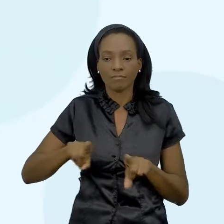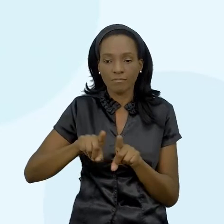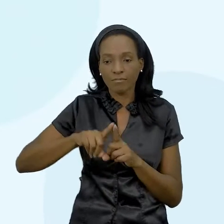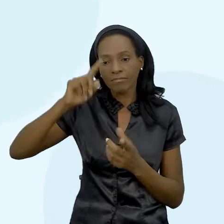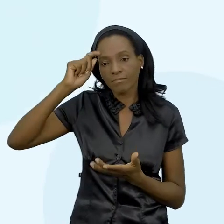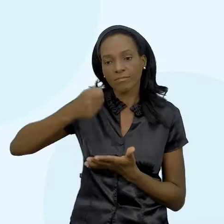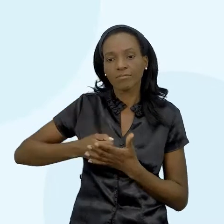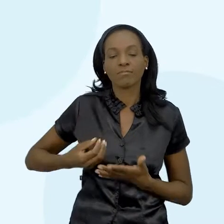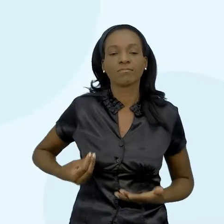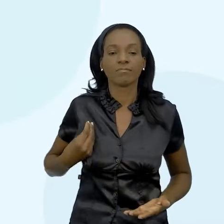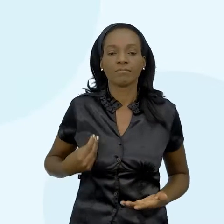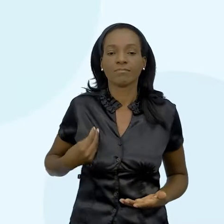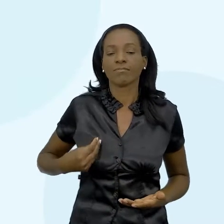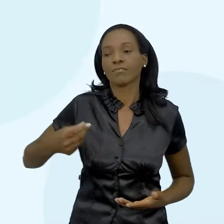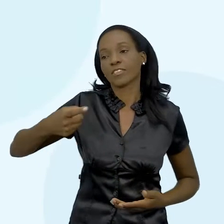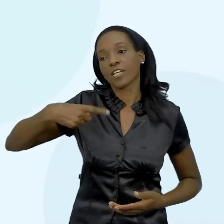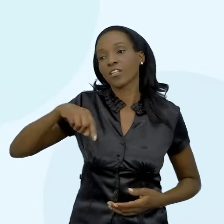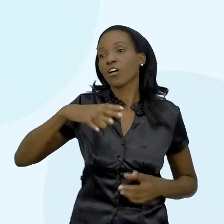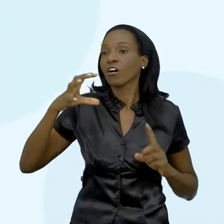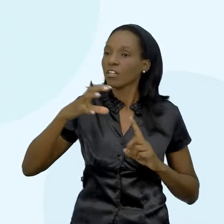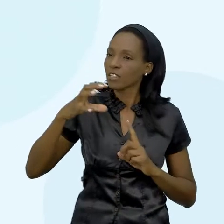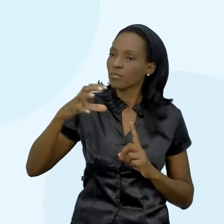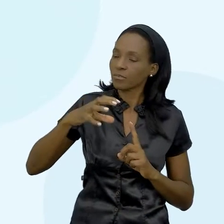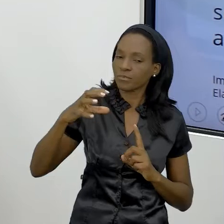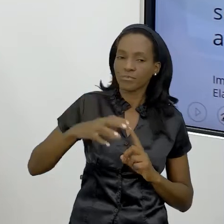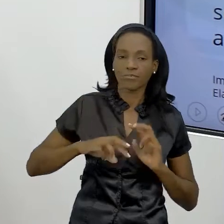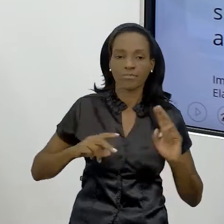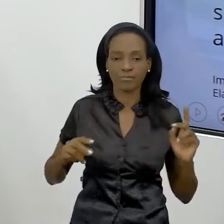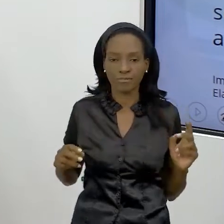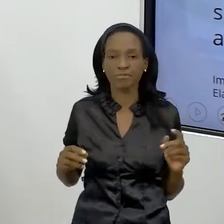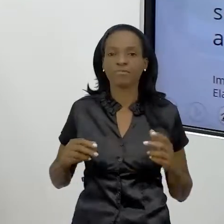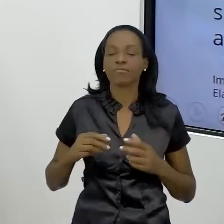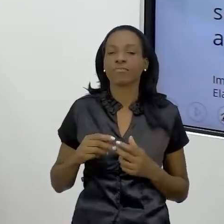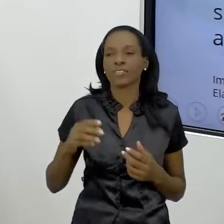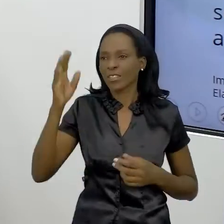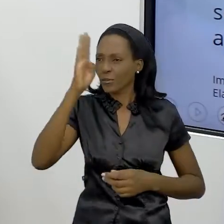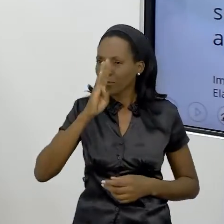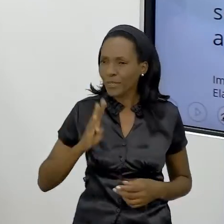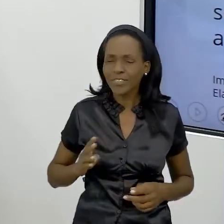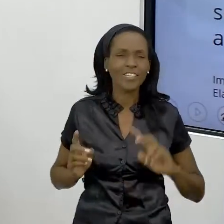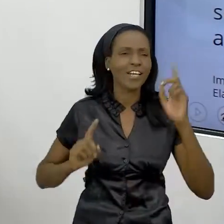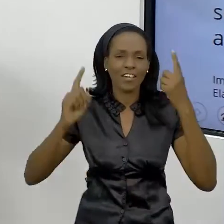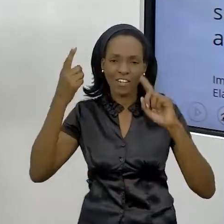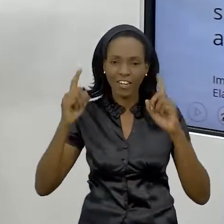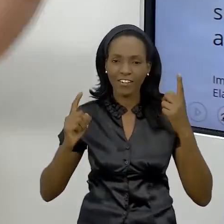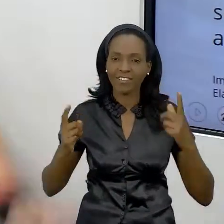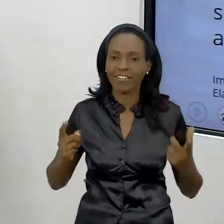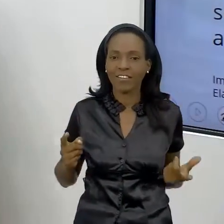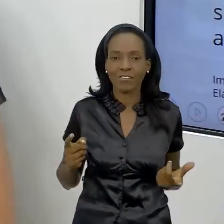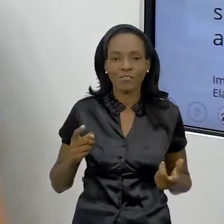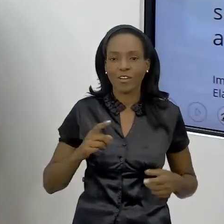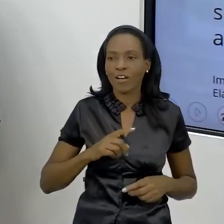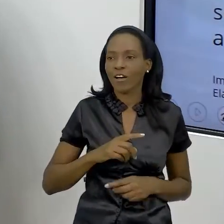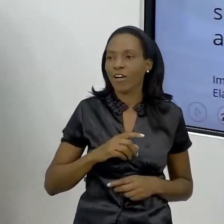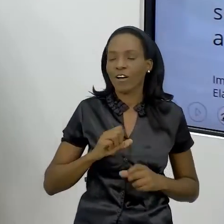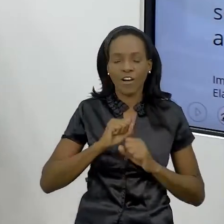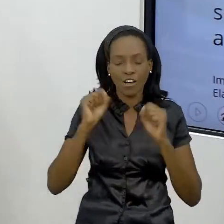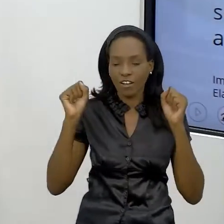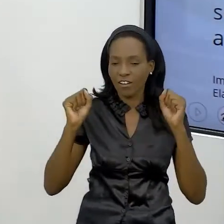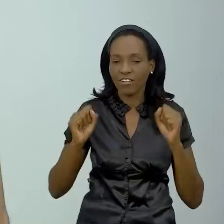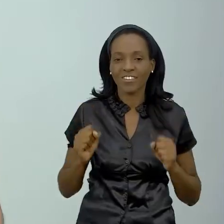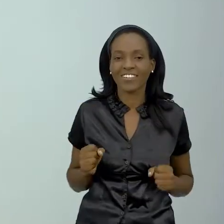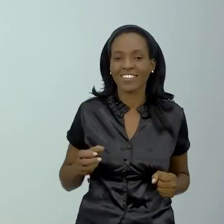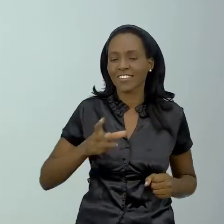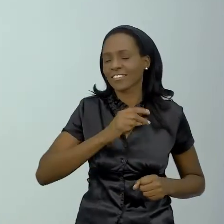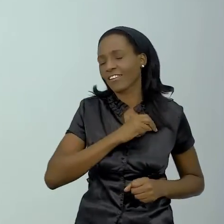nossa vida e as nossas ações. Então isso faz com que o Mauro brasileiro, carnaval... Adoro, Mauro amo. É outra pessoa. Nossa,